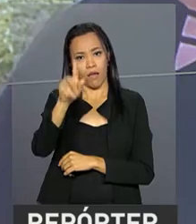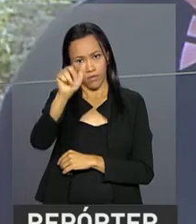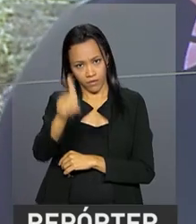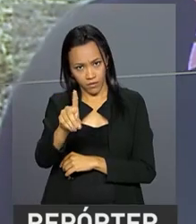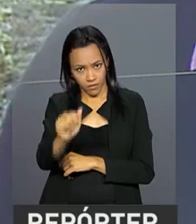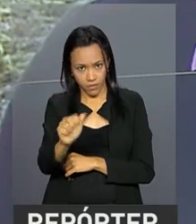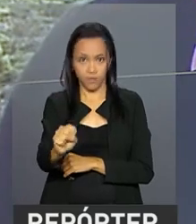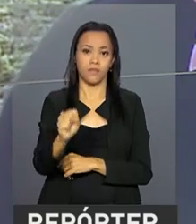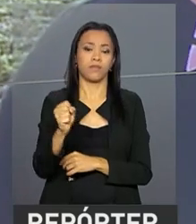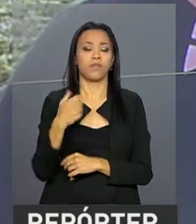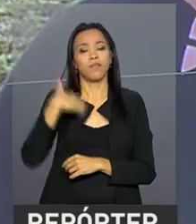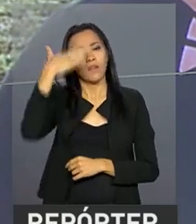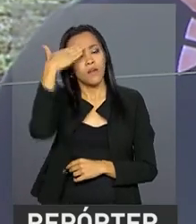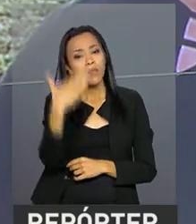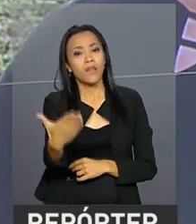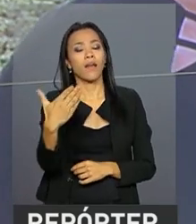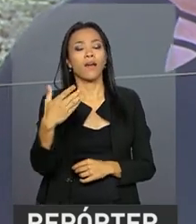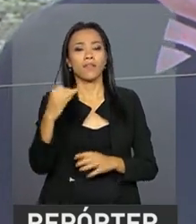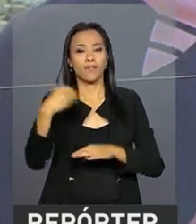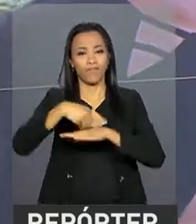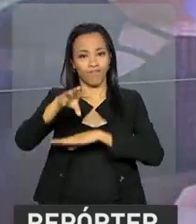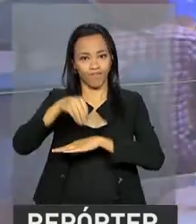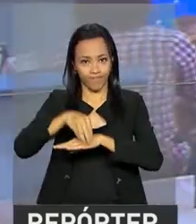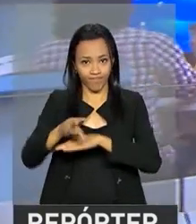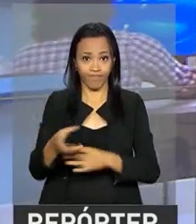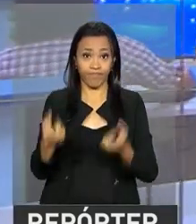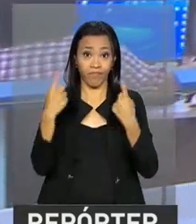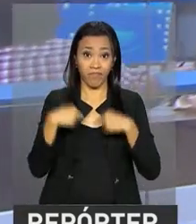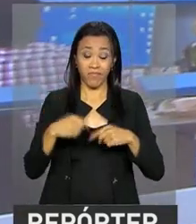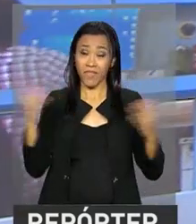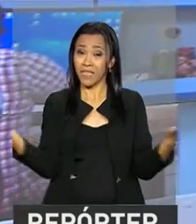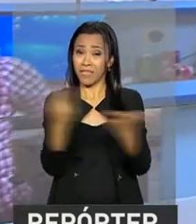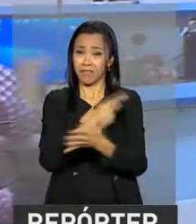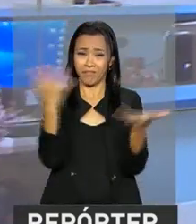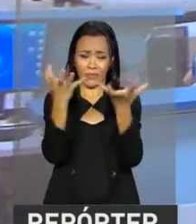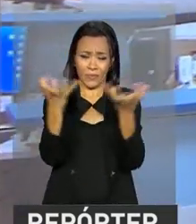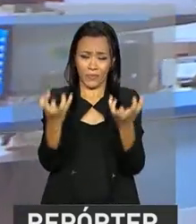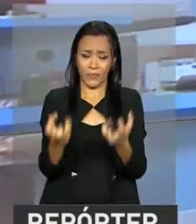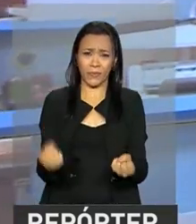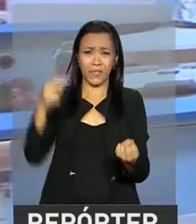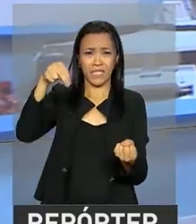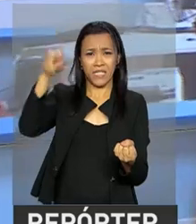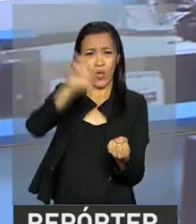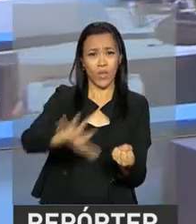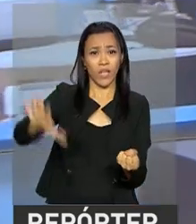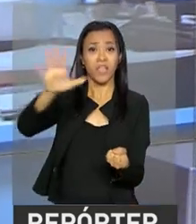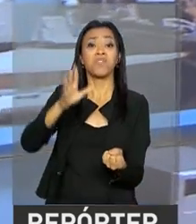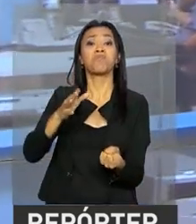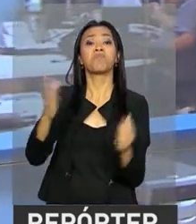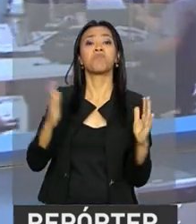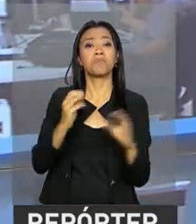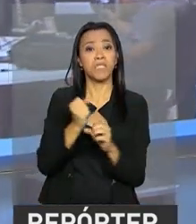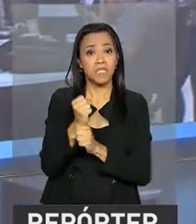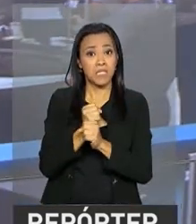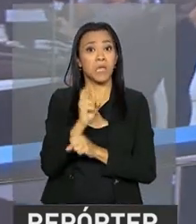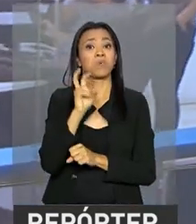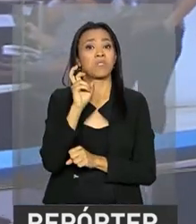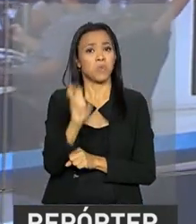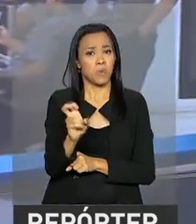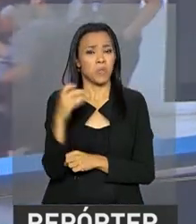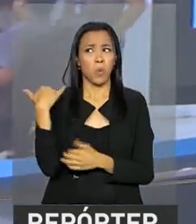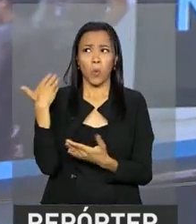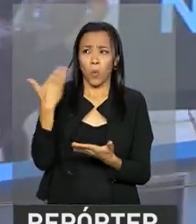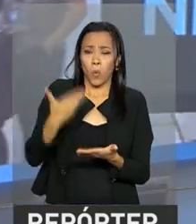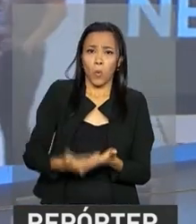ok Mara Obrigado pelas suas informações e olha a seca na região Nordeste que já dura 5 anos pode piorar ainda